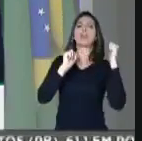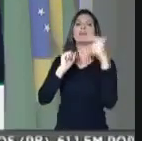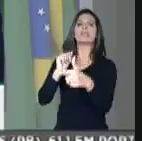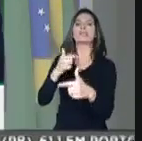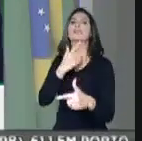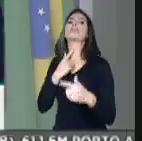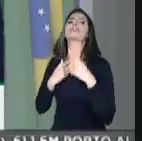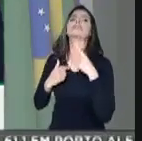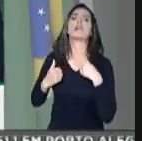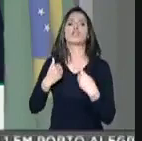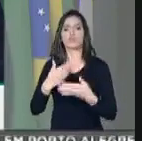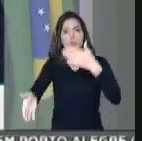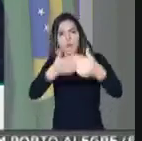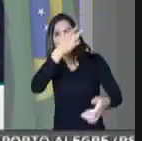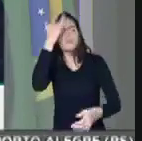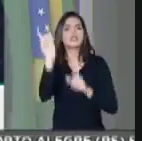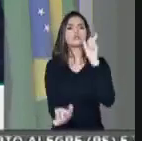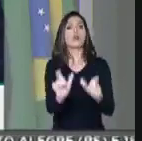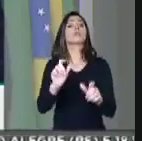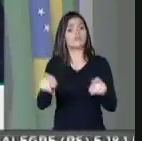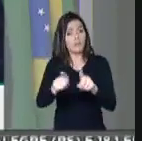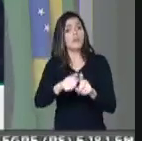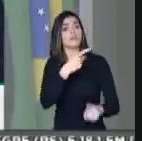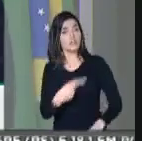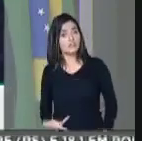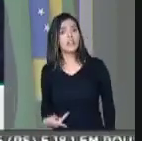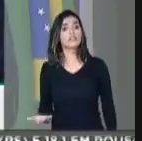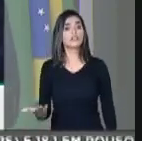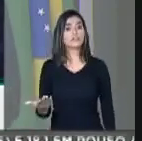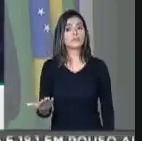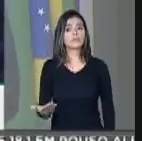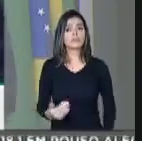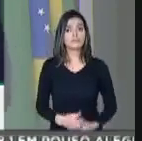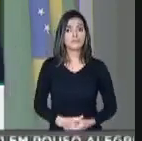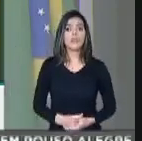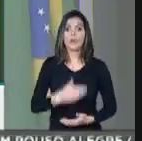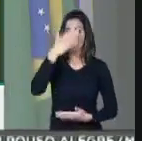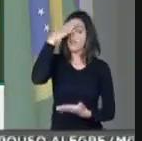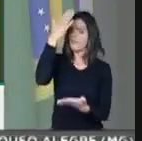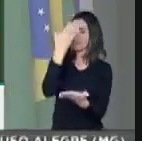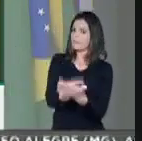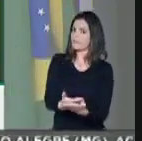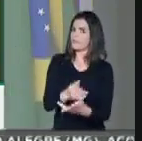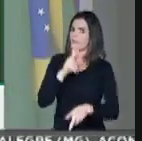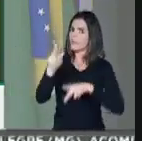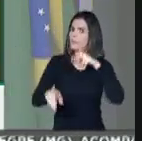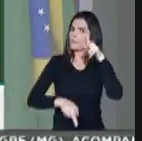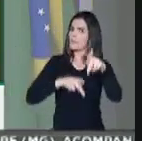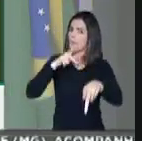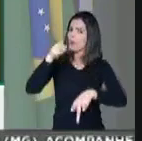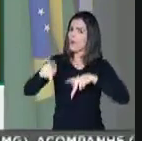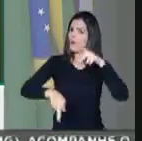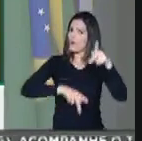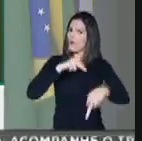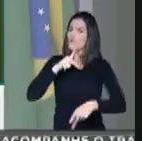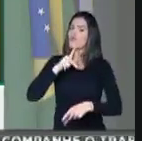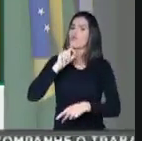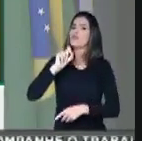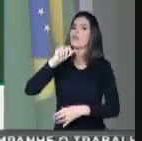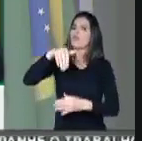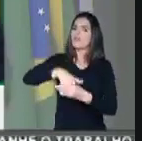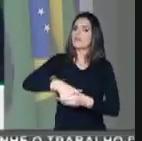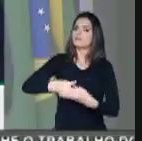quem quer que seja? Para concluir, senhora presidente, eu acredito que os brasileiros, quando elegeram